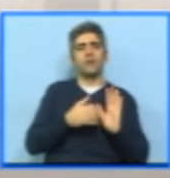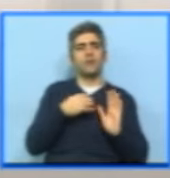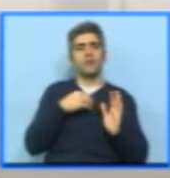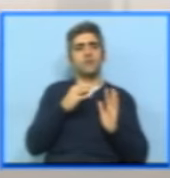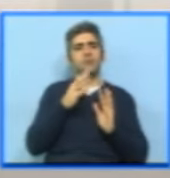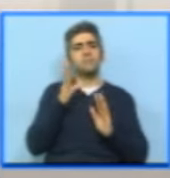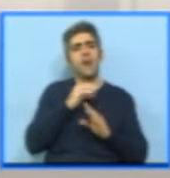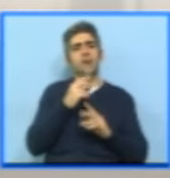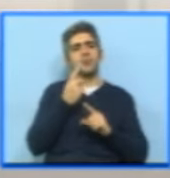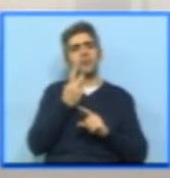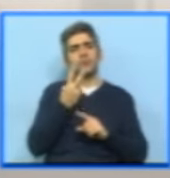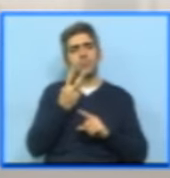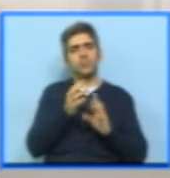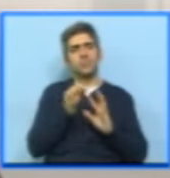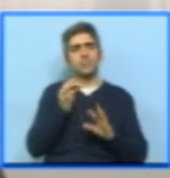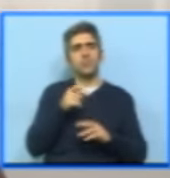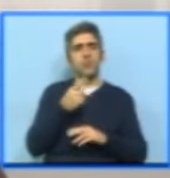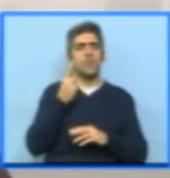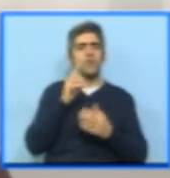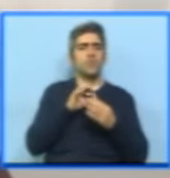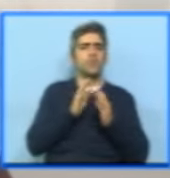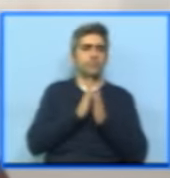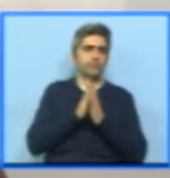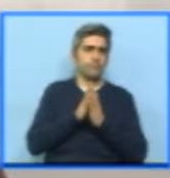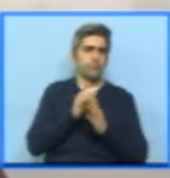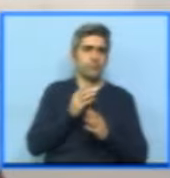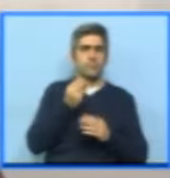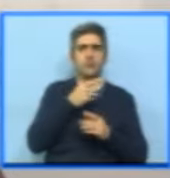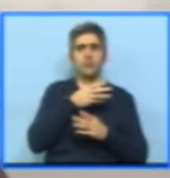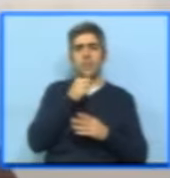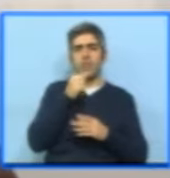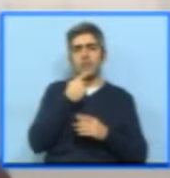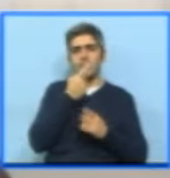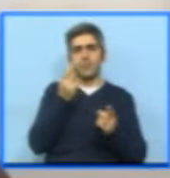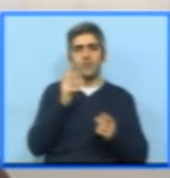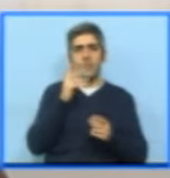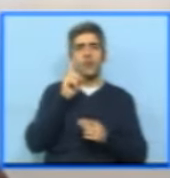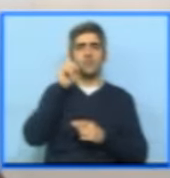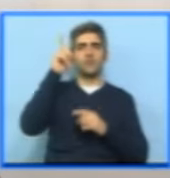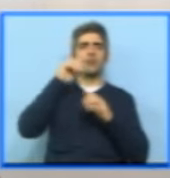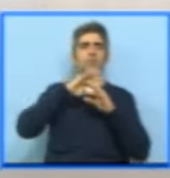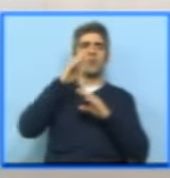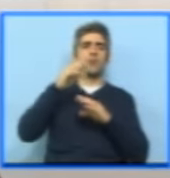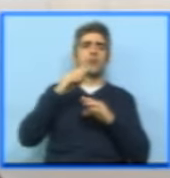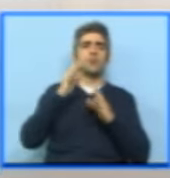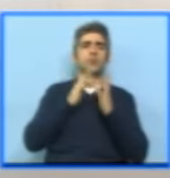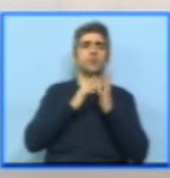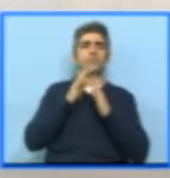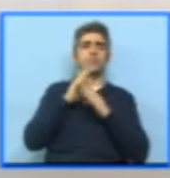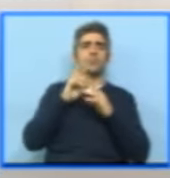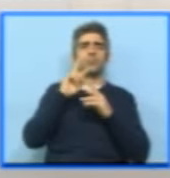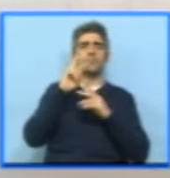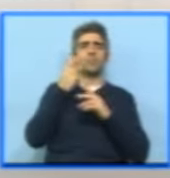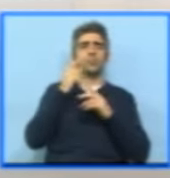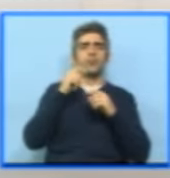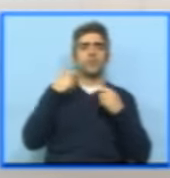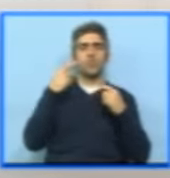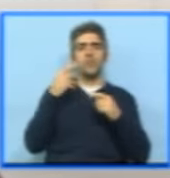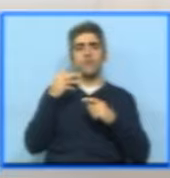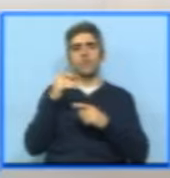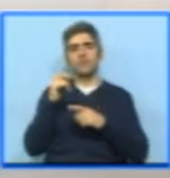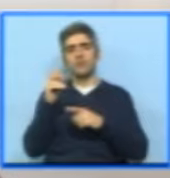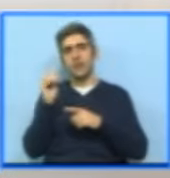uma ou duas coisas. Bem, uma teológica, que é muito sublinhada sempre, é que quando estão lá no cimo do monte, Jesus transfigura-se e ao lado deles está o Moisés e